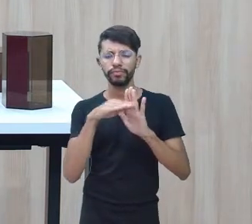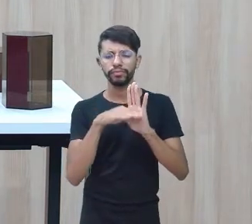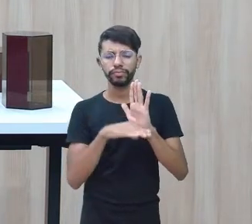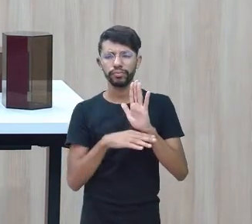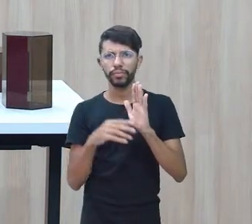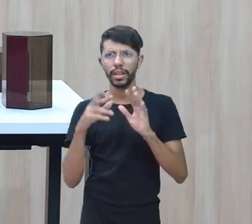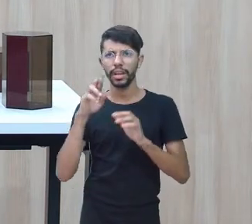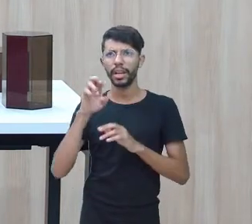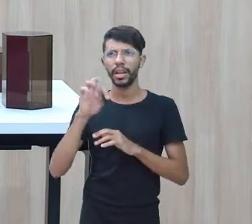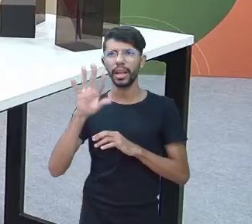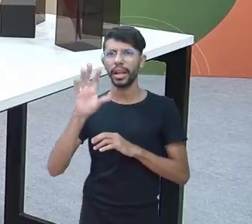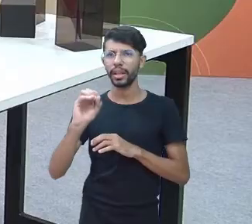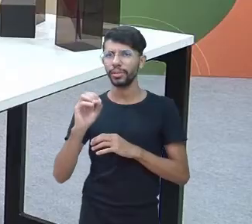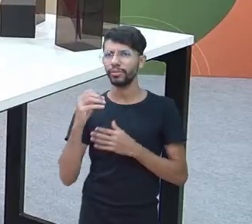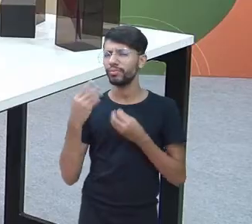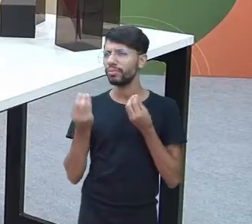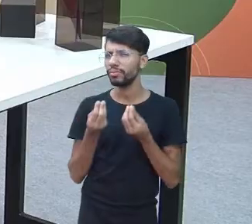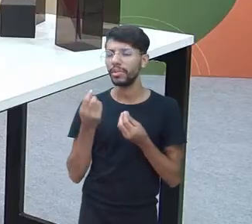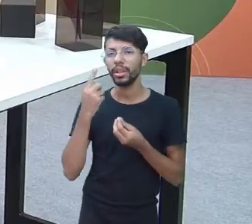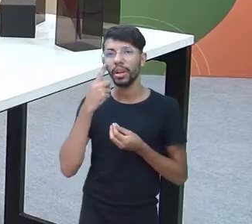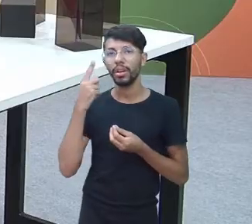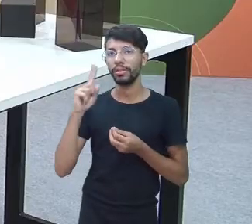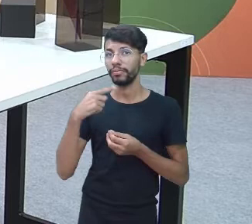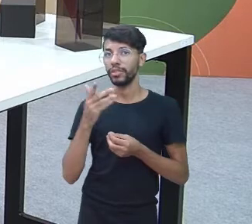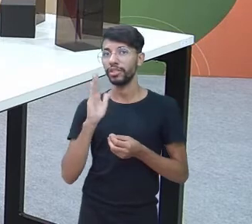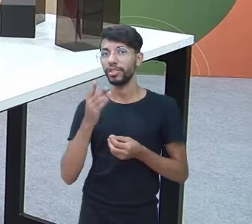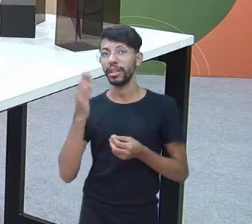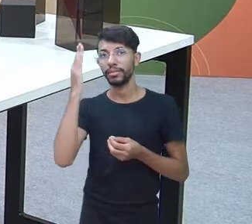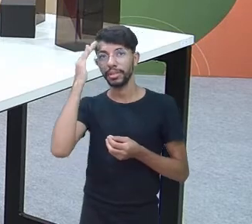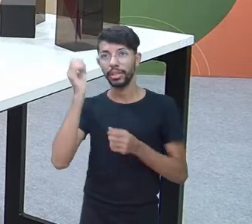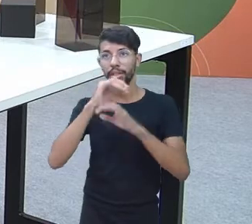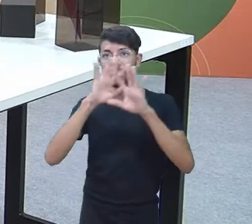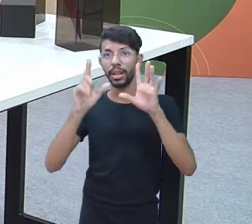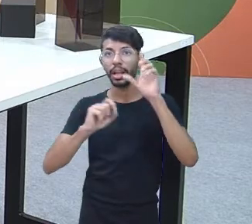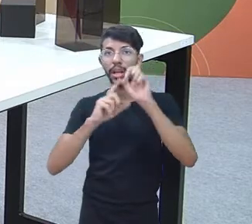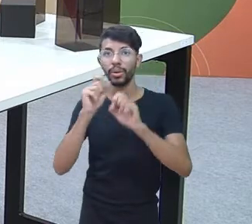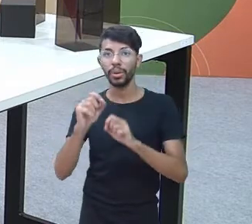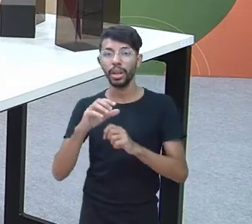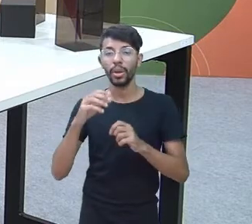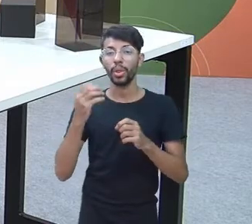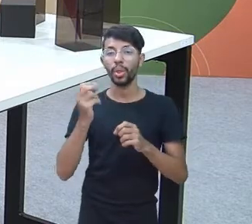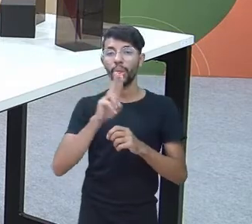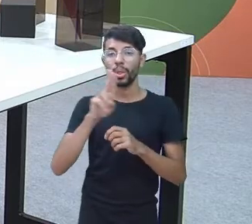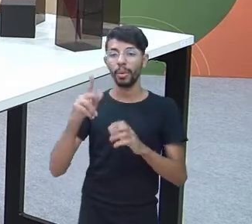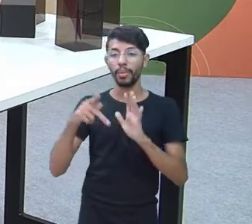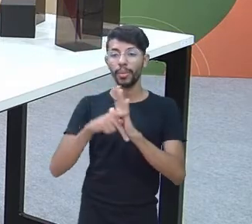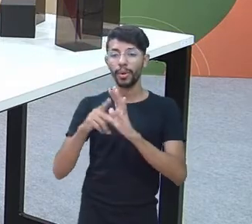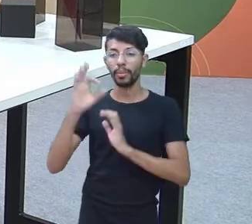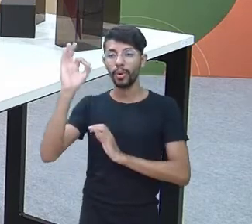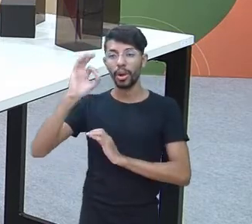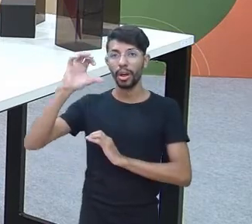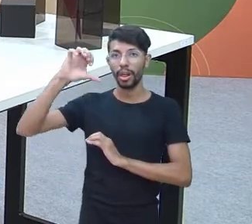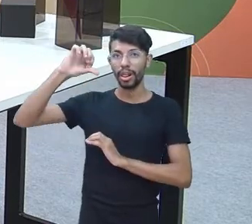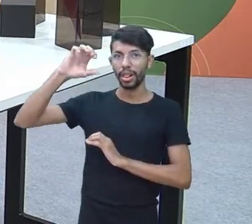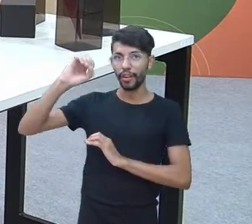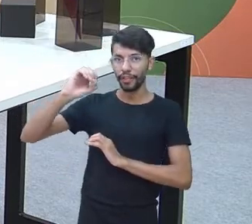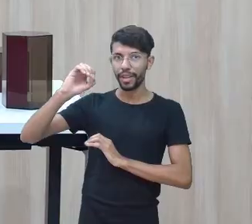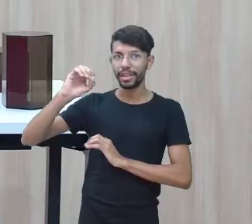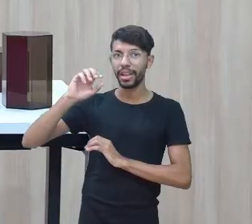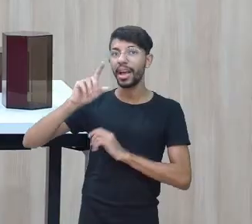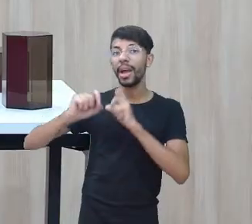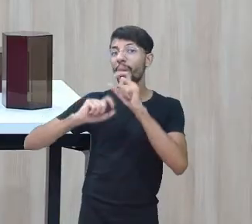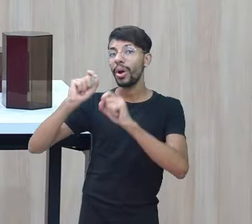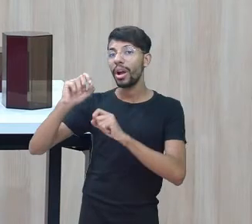A gente já viu que o nome do ângulo de 90 graus é um ângulo reto também, né? Então, toda vez que eu tiver